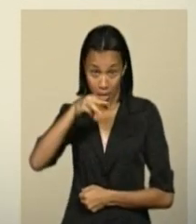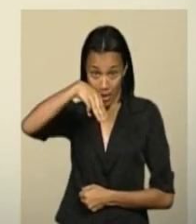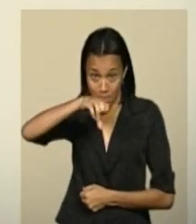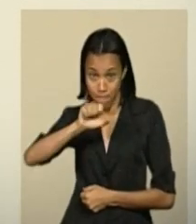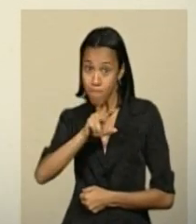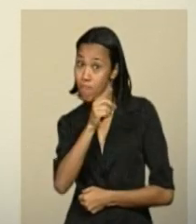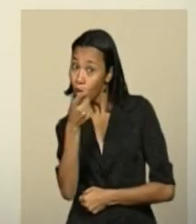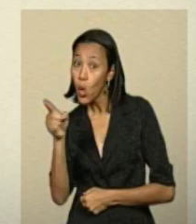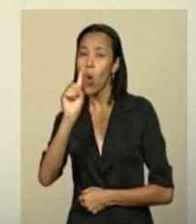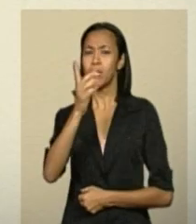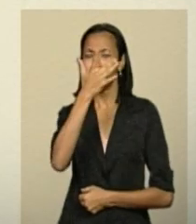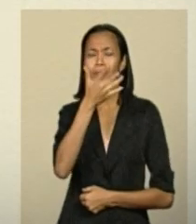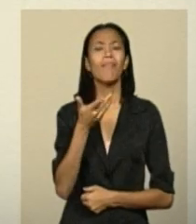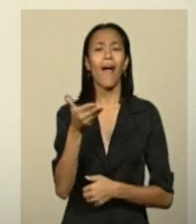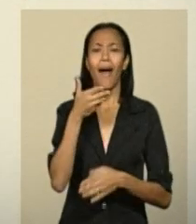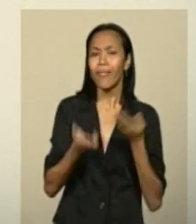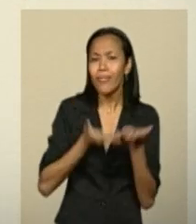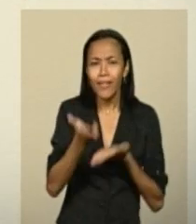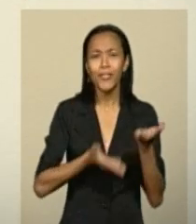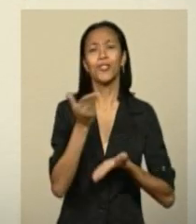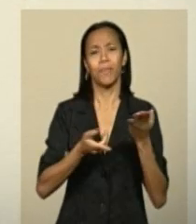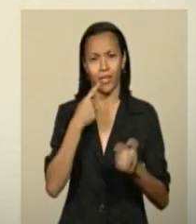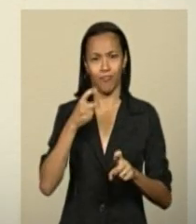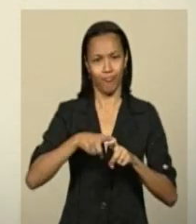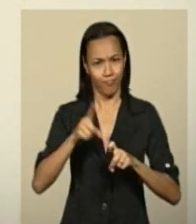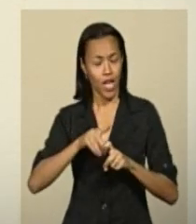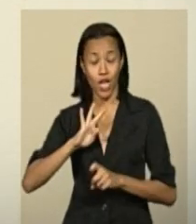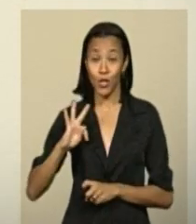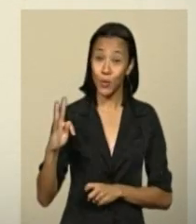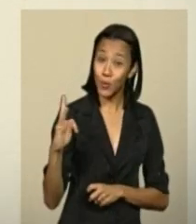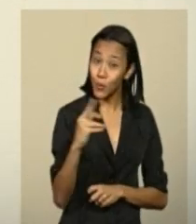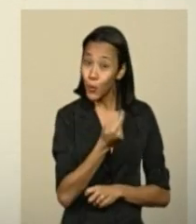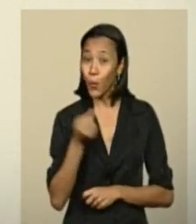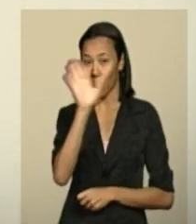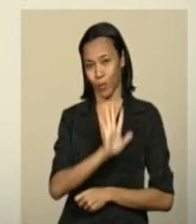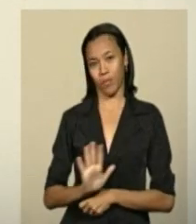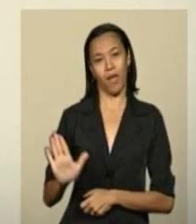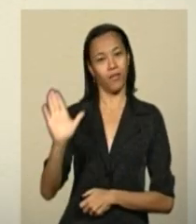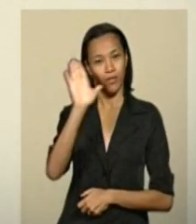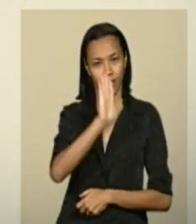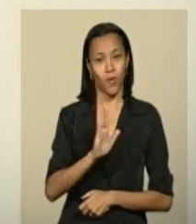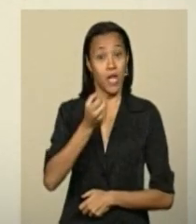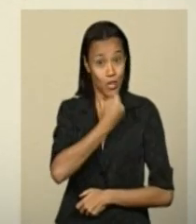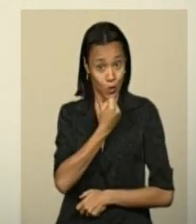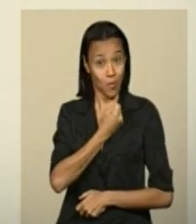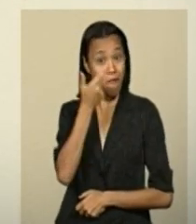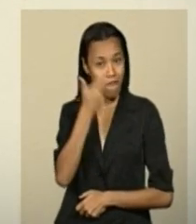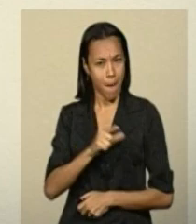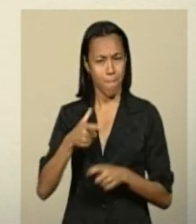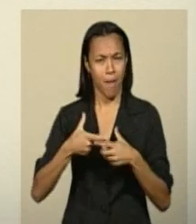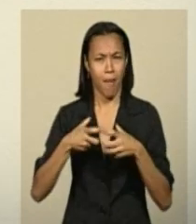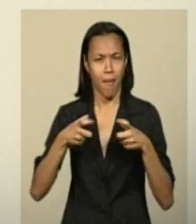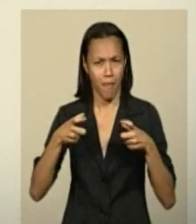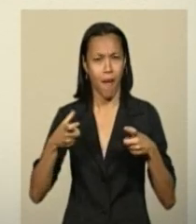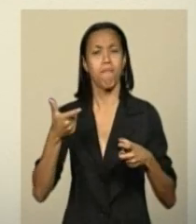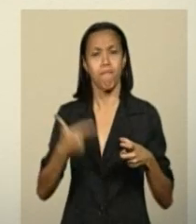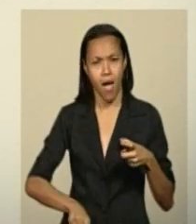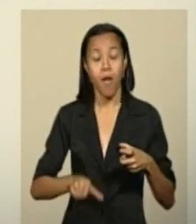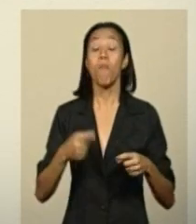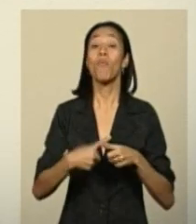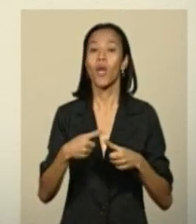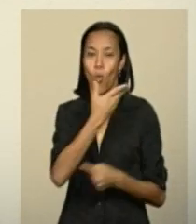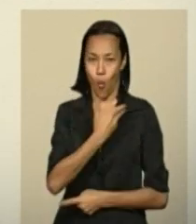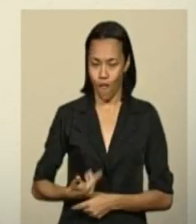milhões de atendimentos odontológicos em todo o país esse número vai crescer ainda mais porque o